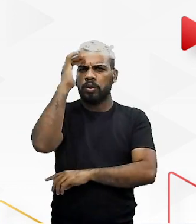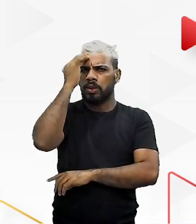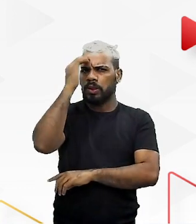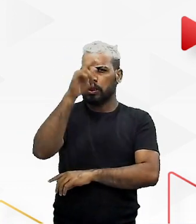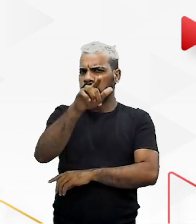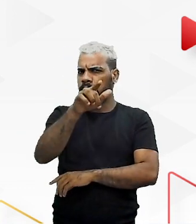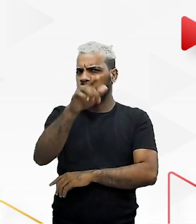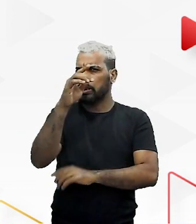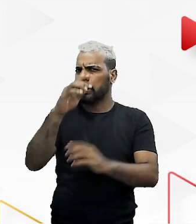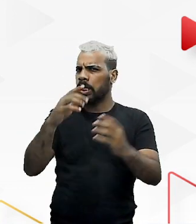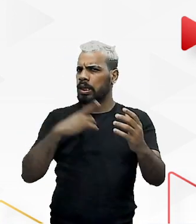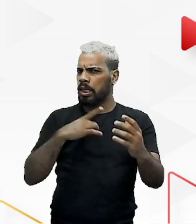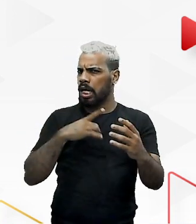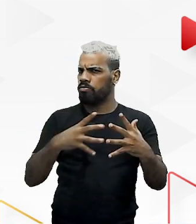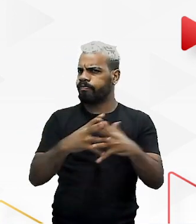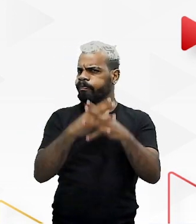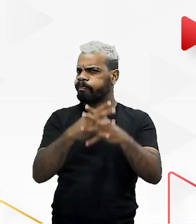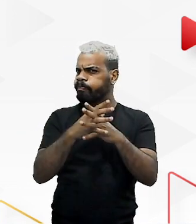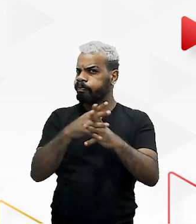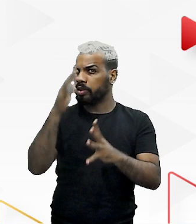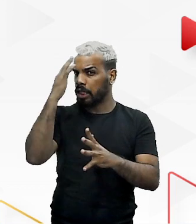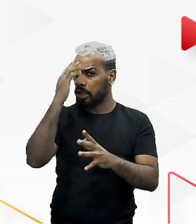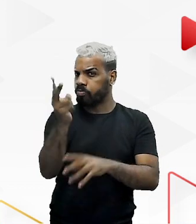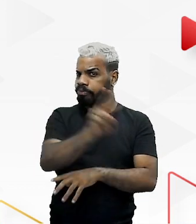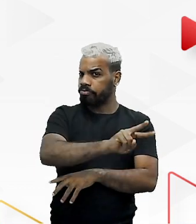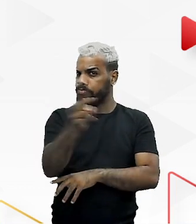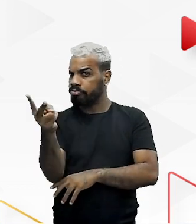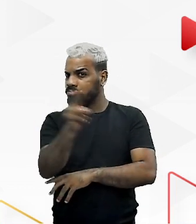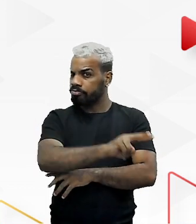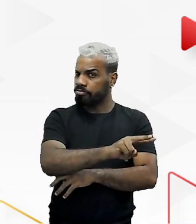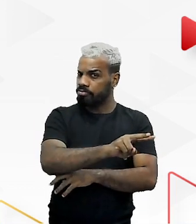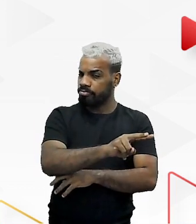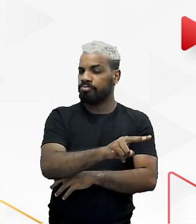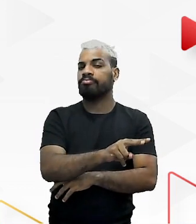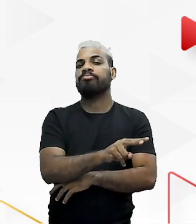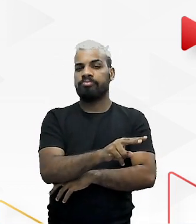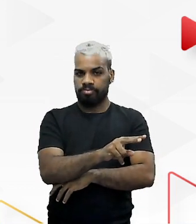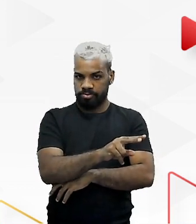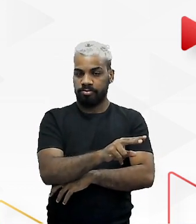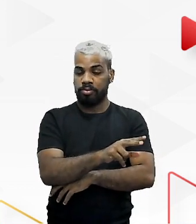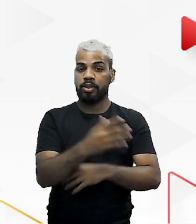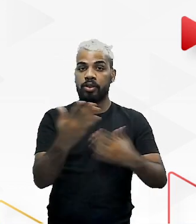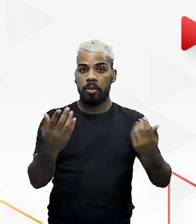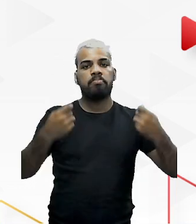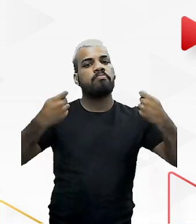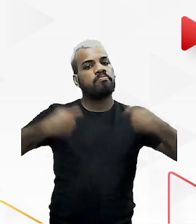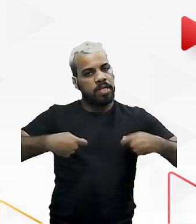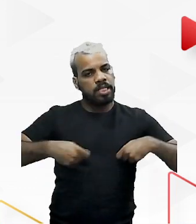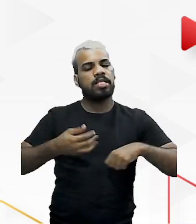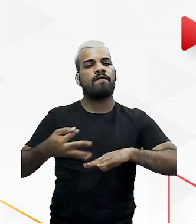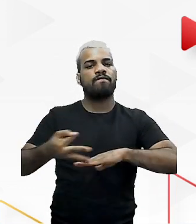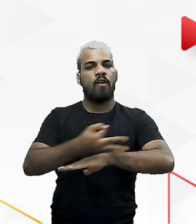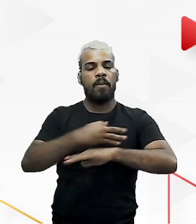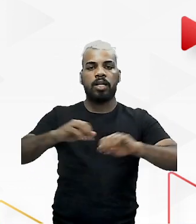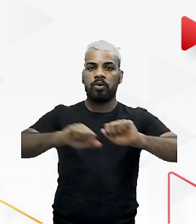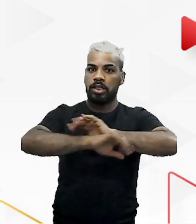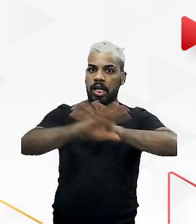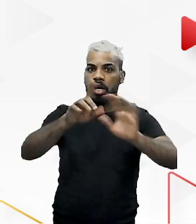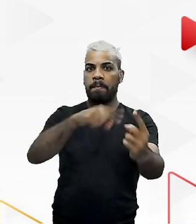ambiguidade. Então, ou não ser compreendida. Então, por isso que a linguagem tem que ser formal, clara e